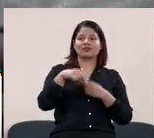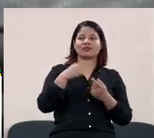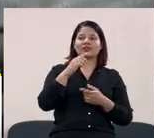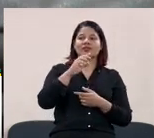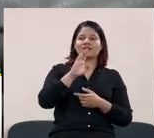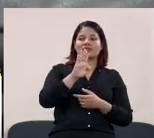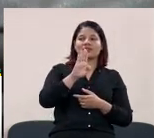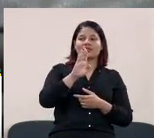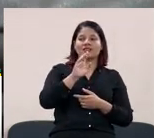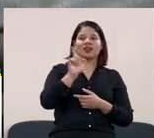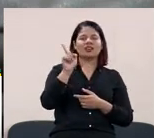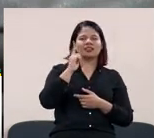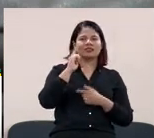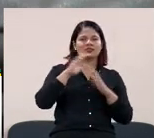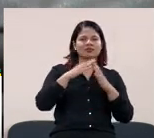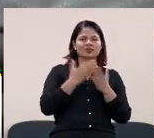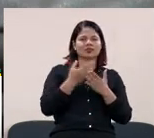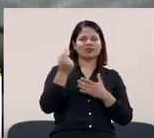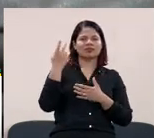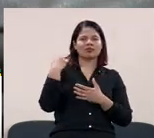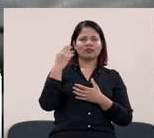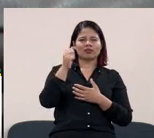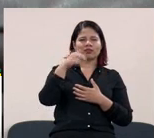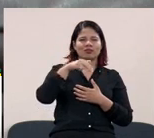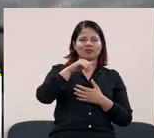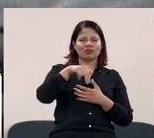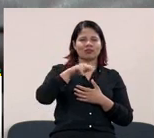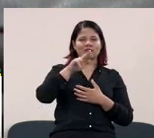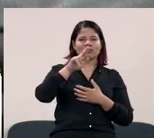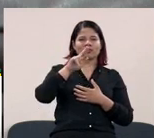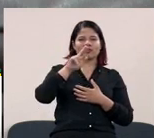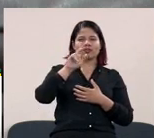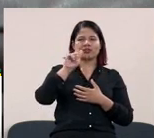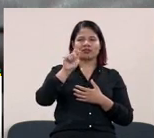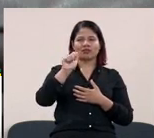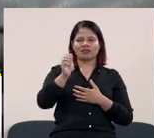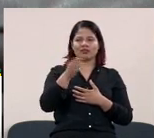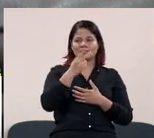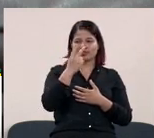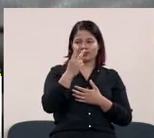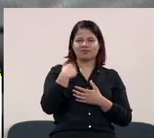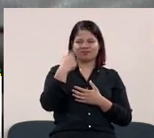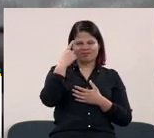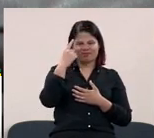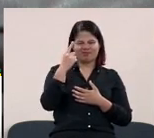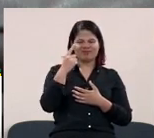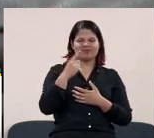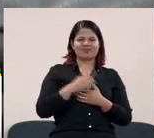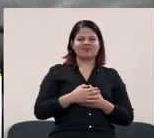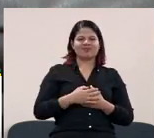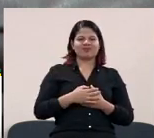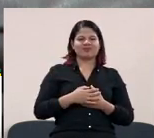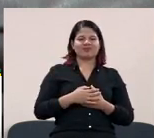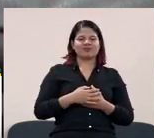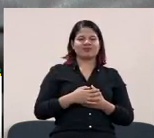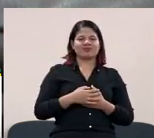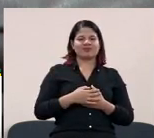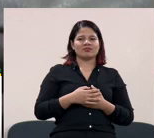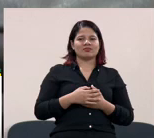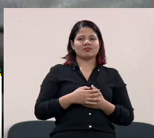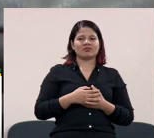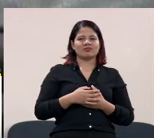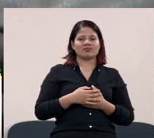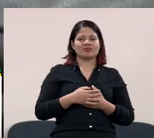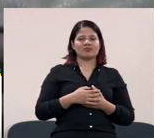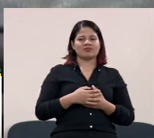de Aninga 2, e foi um lugar que eu gostei muito de trabalhar. Então, se você já for com